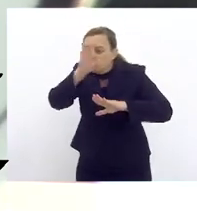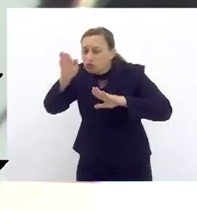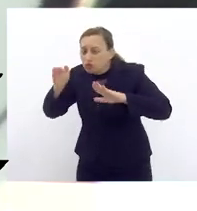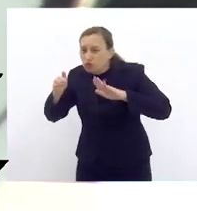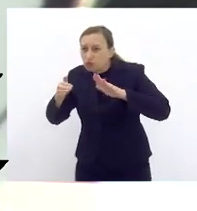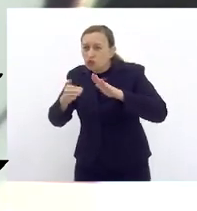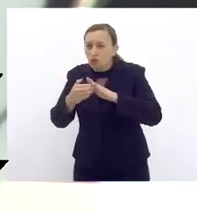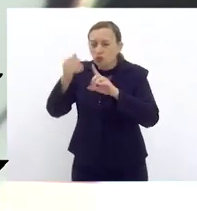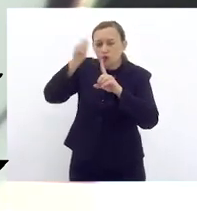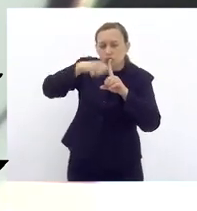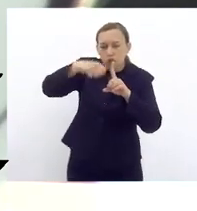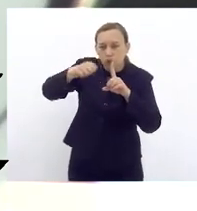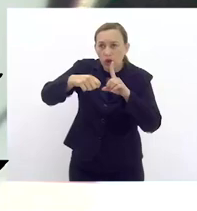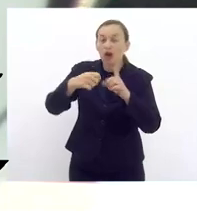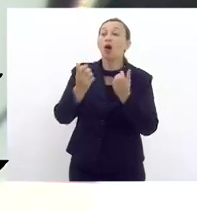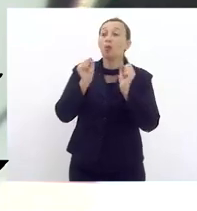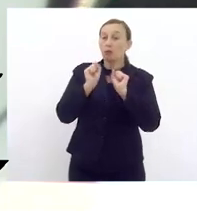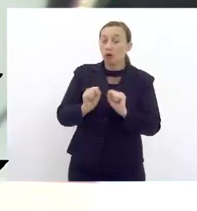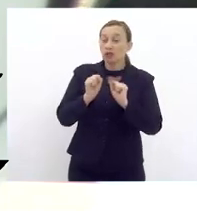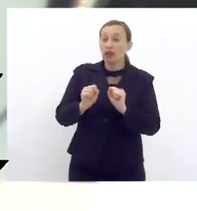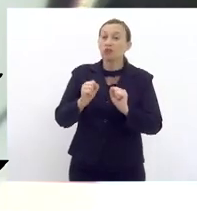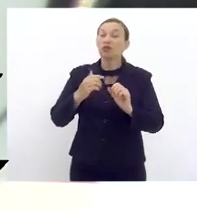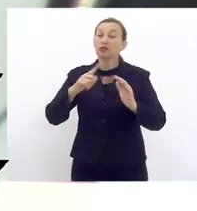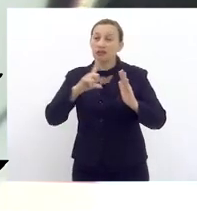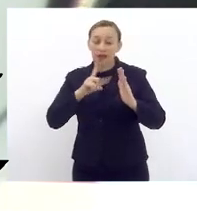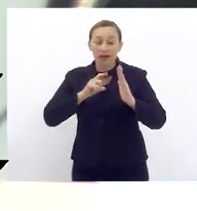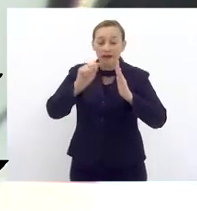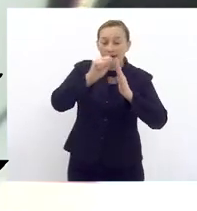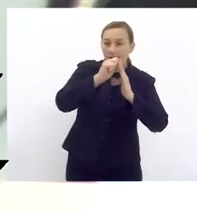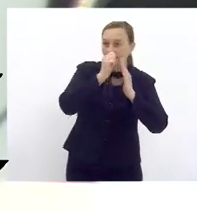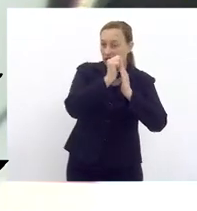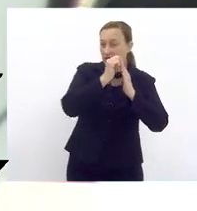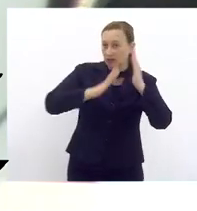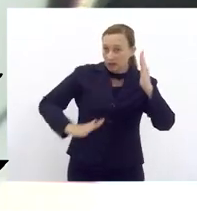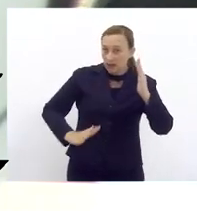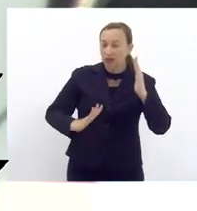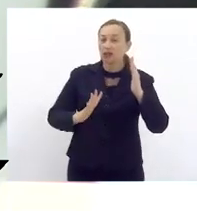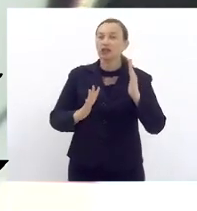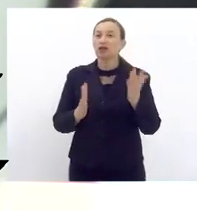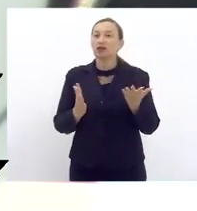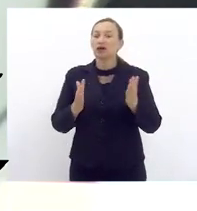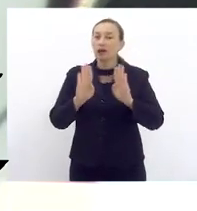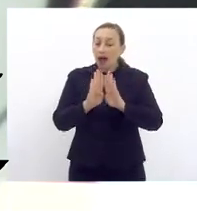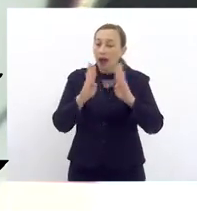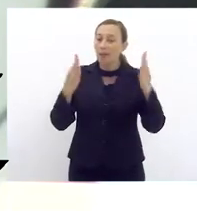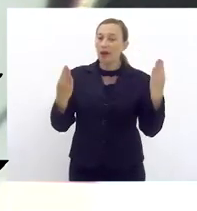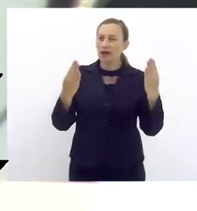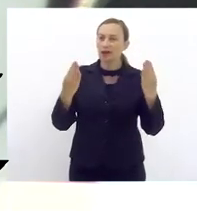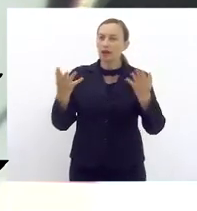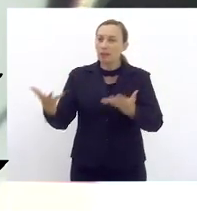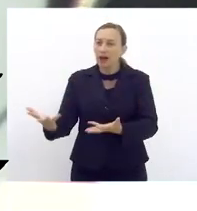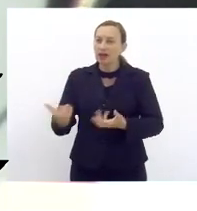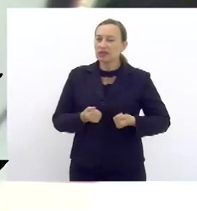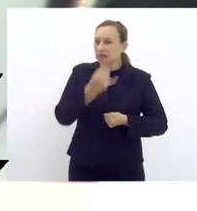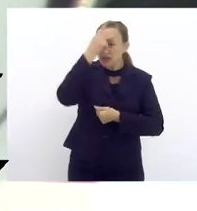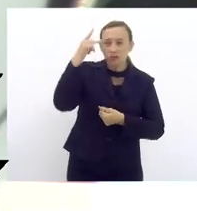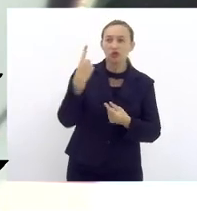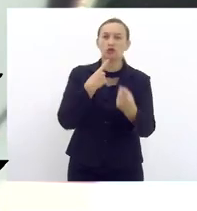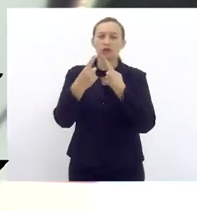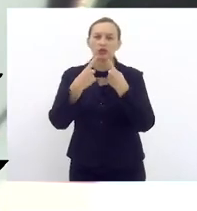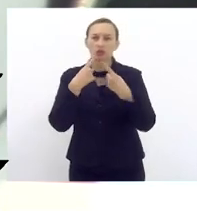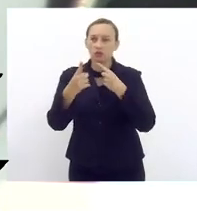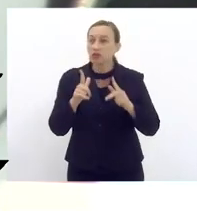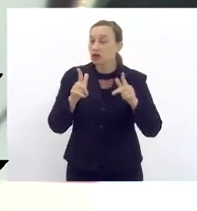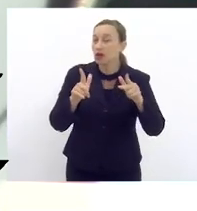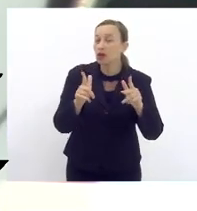é ter as casas os terreiros abertos para receber as pessoas para debates como esses mas não só